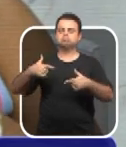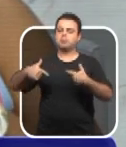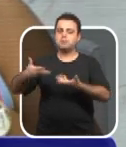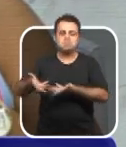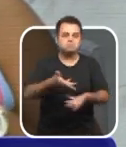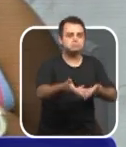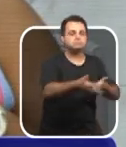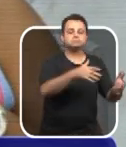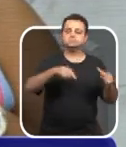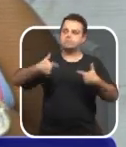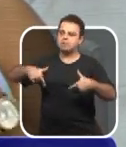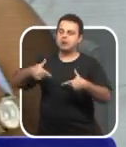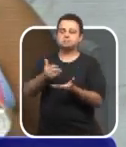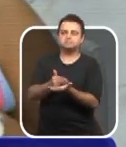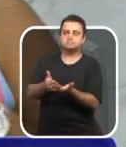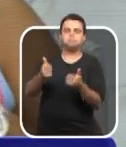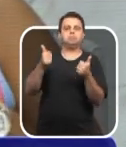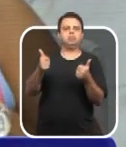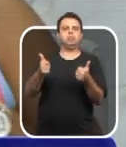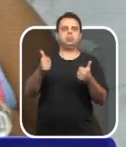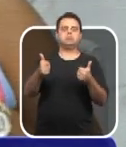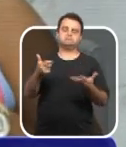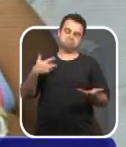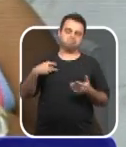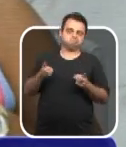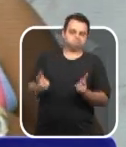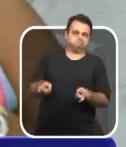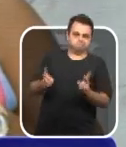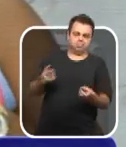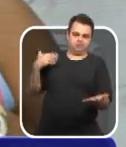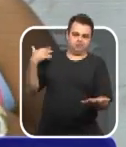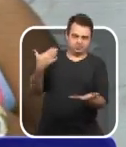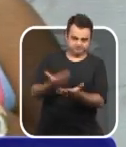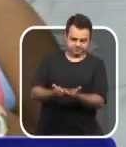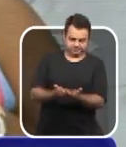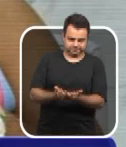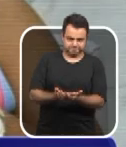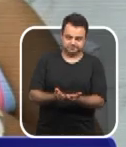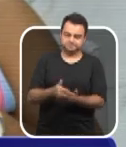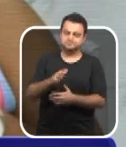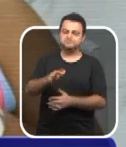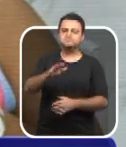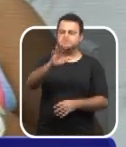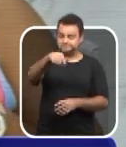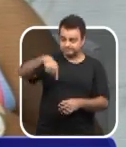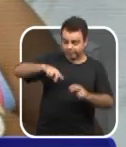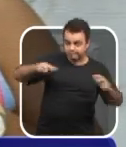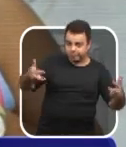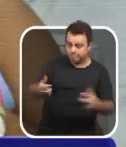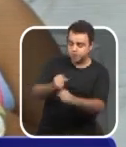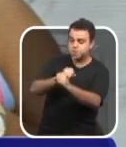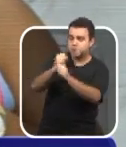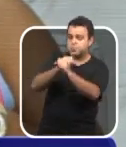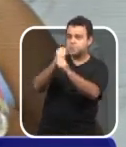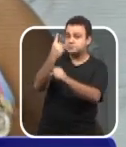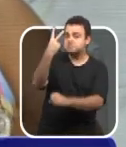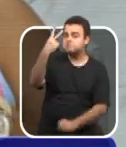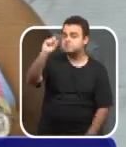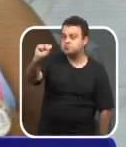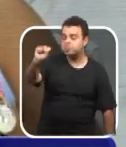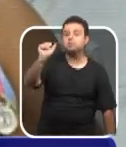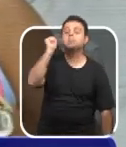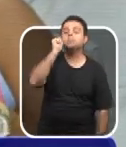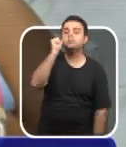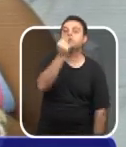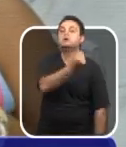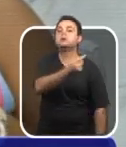permaneci. E eu acho muito bacana estar falando sobre isso porque em 128 anos de Câmara Municipal, eu sou a primeira